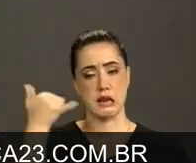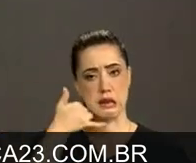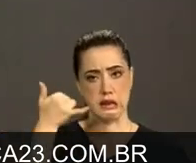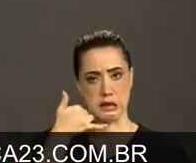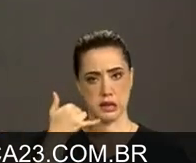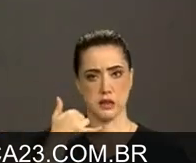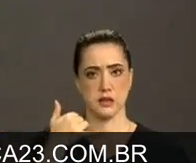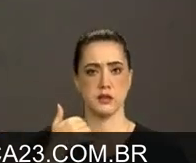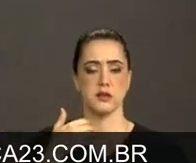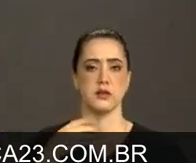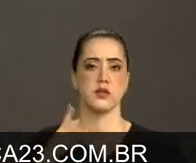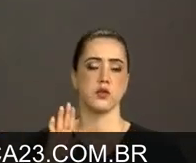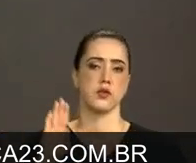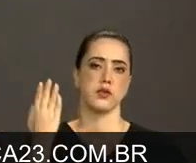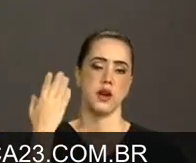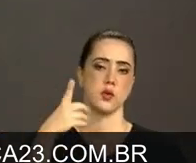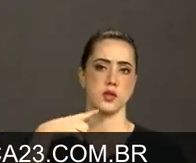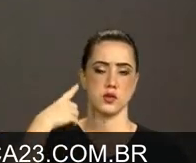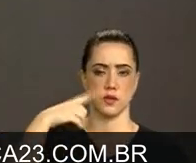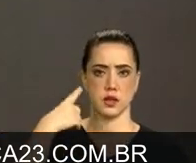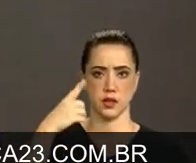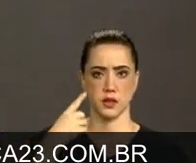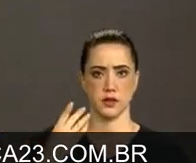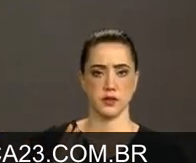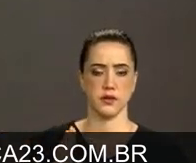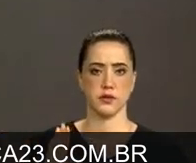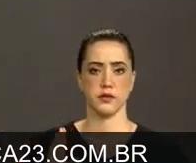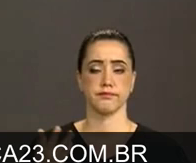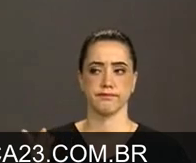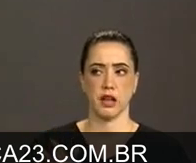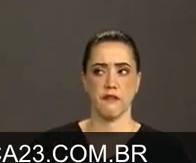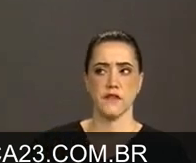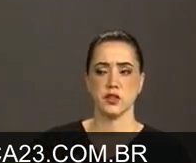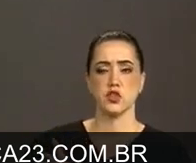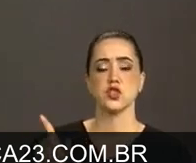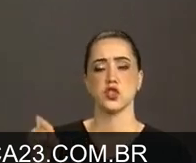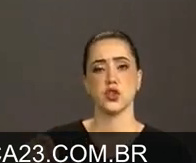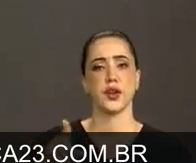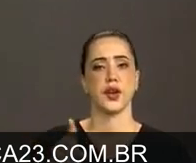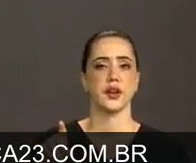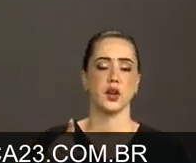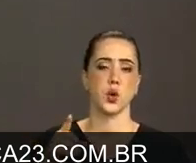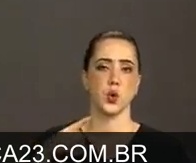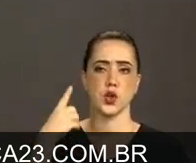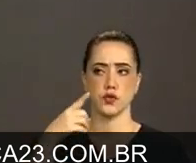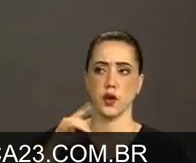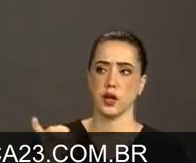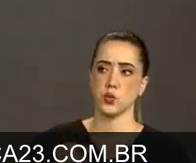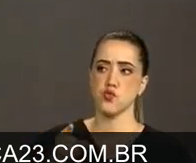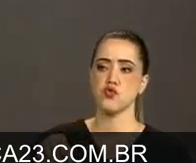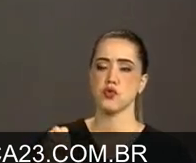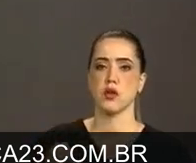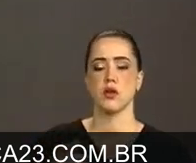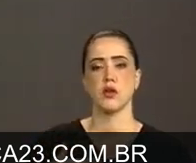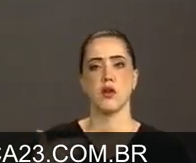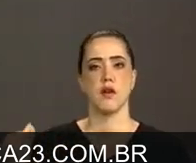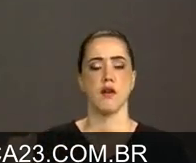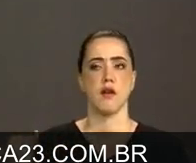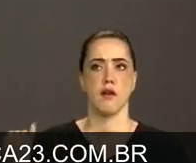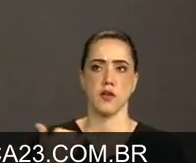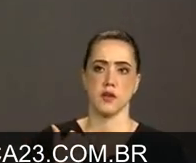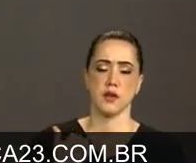do nosso advogado, se passando para o Dr. João. Né? José Carlos, eu digo, opa, é Dr.